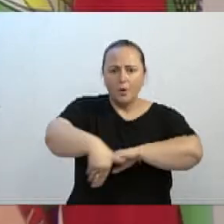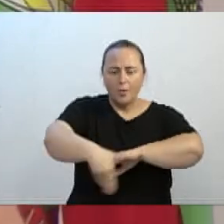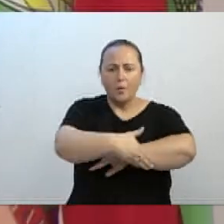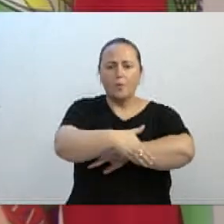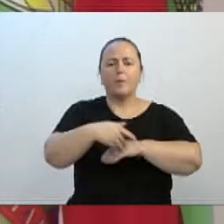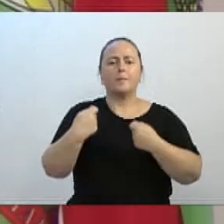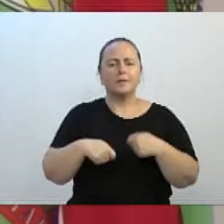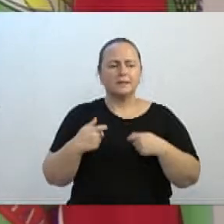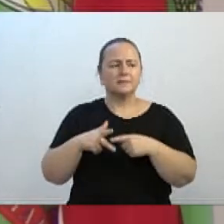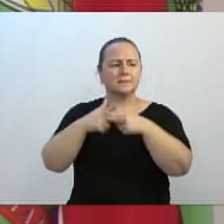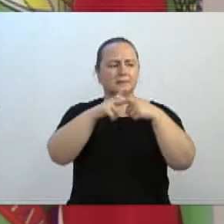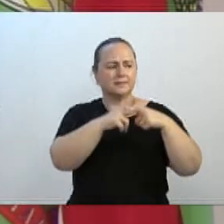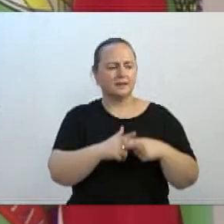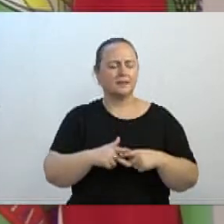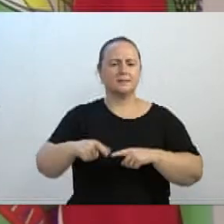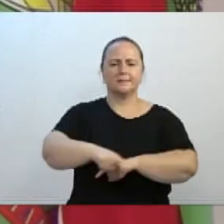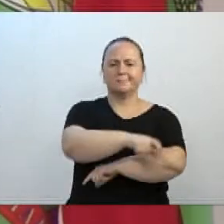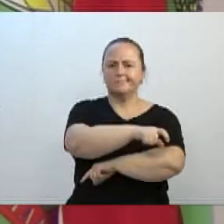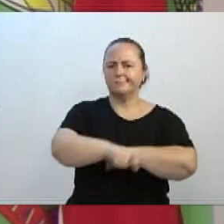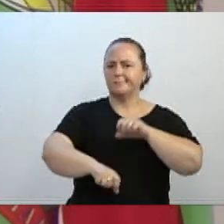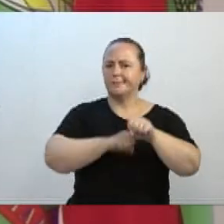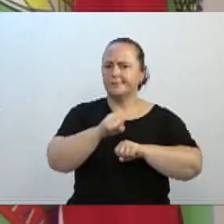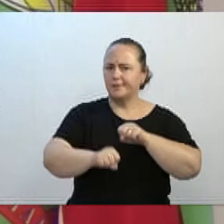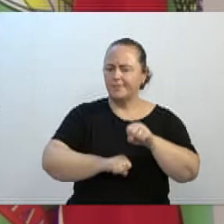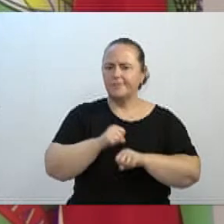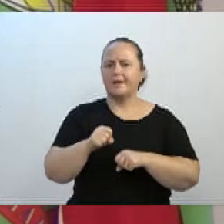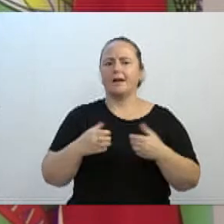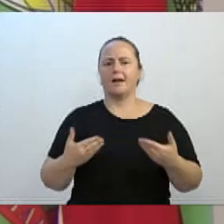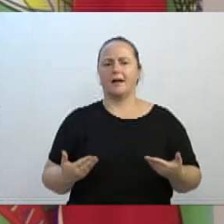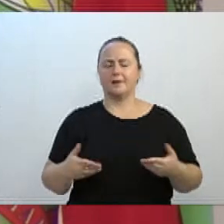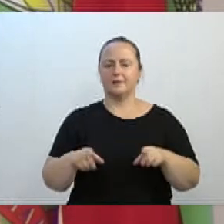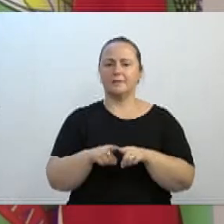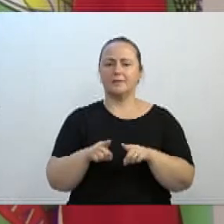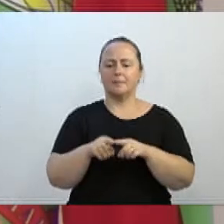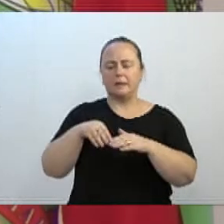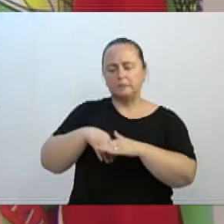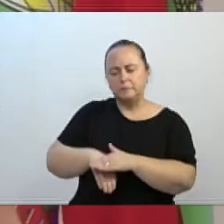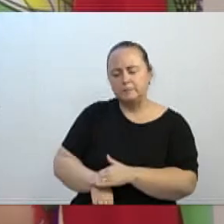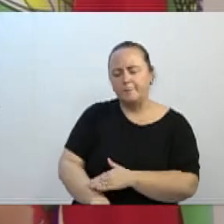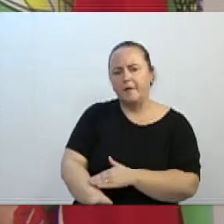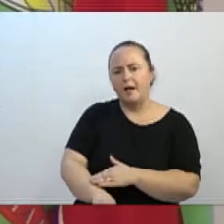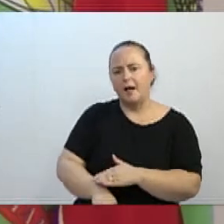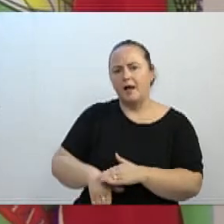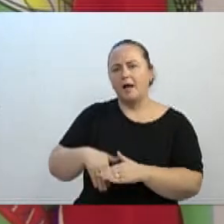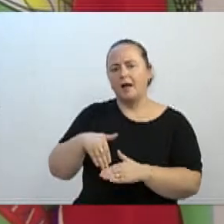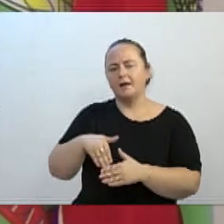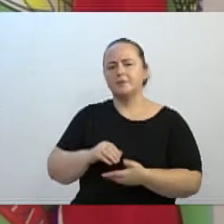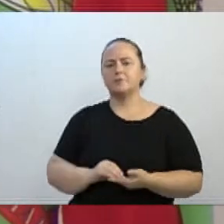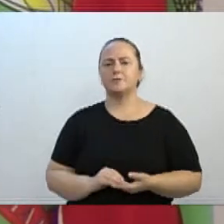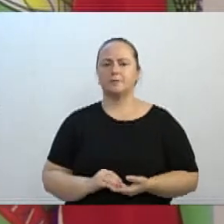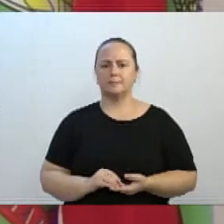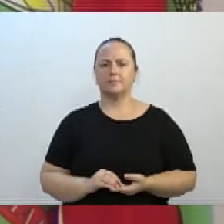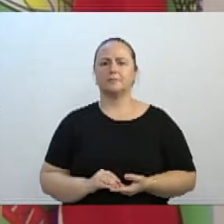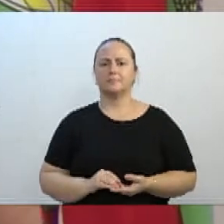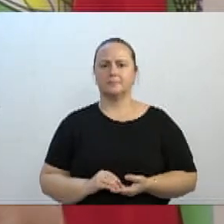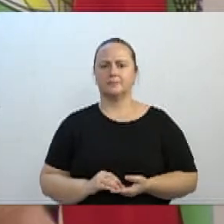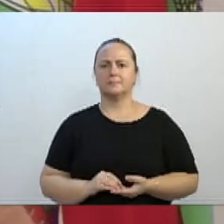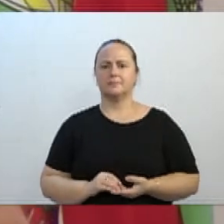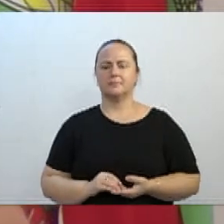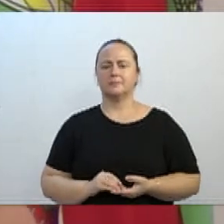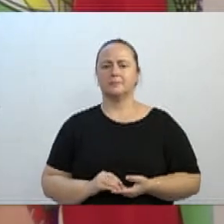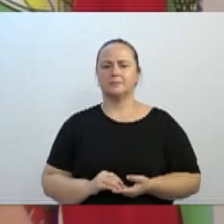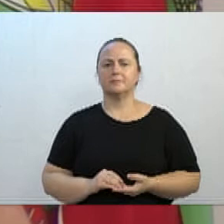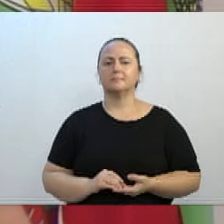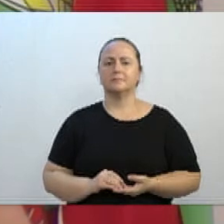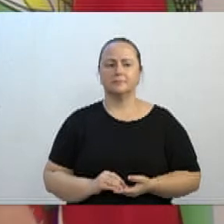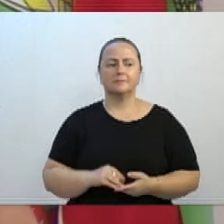calçadas, implantação de ciclofaixas, implantação do enterramento de fiação. O entorno da Prefeitura de Blumenau hoje